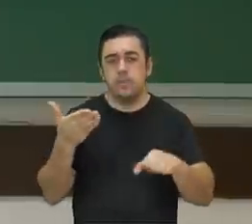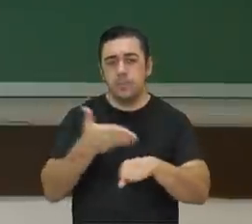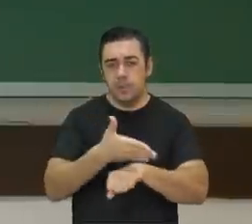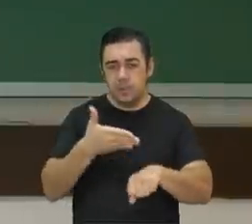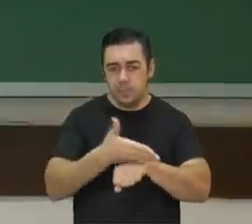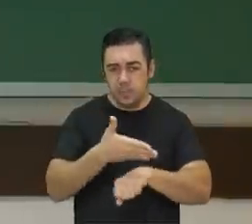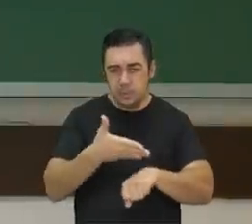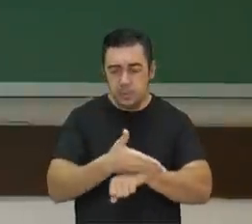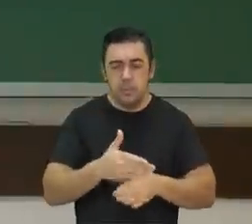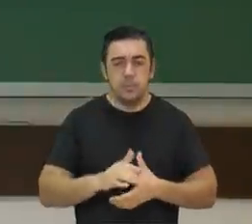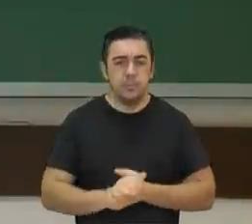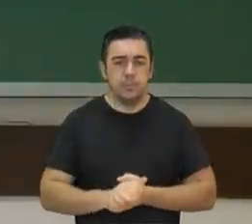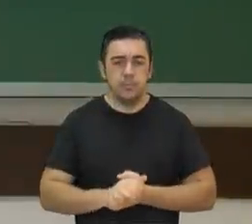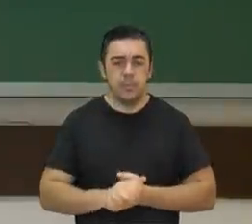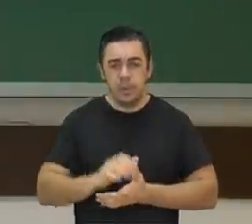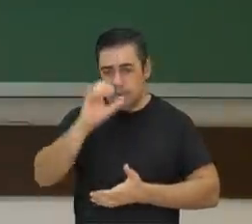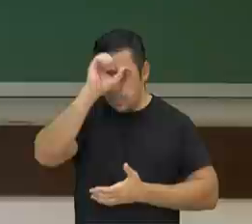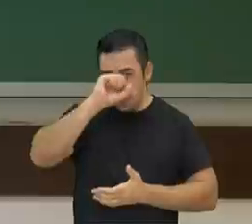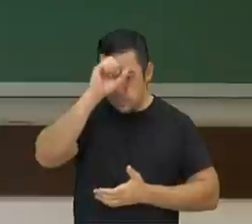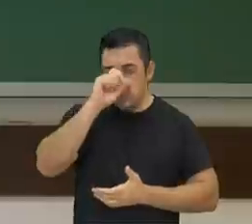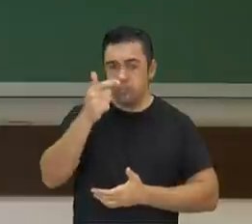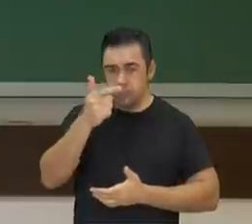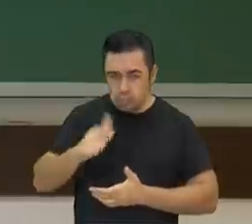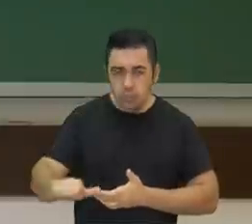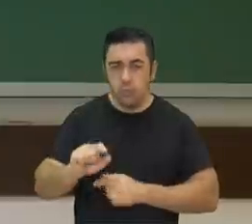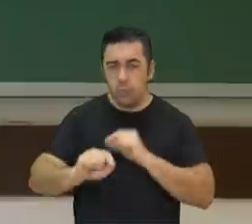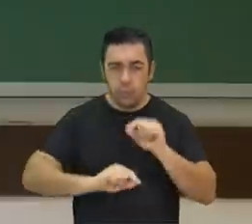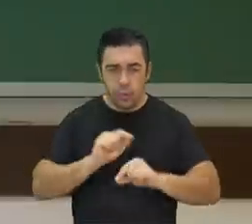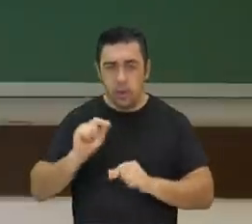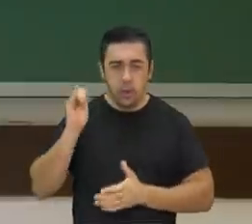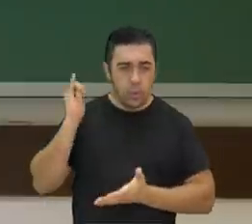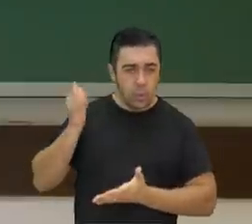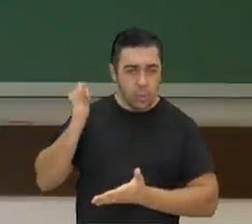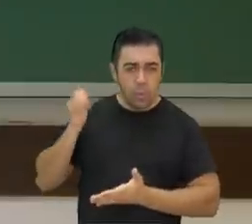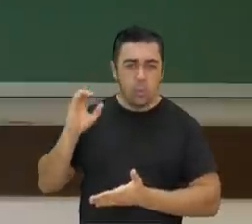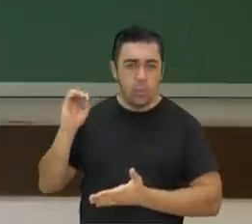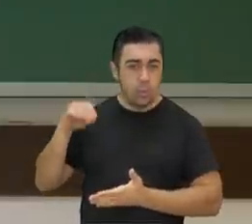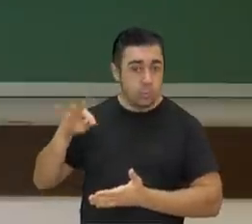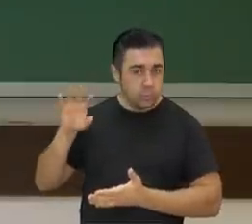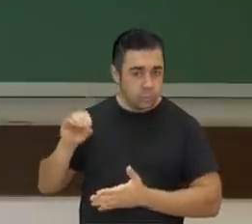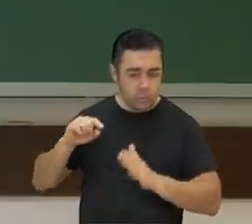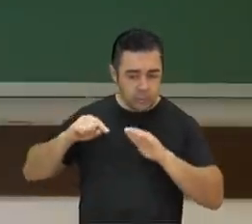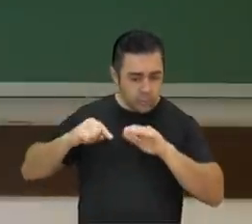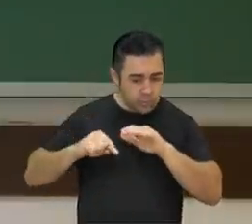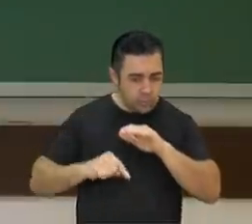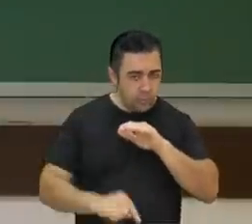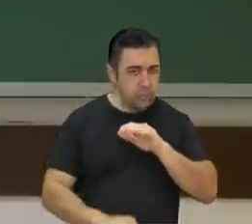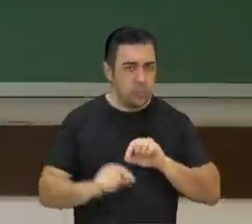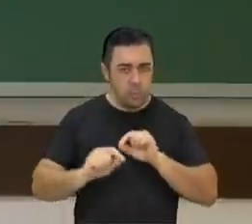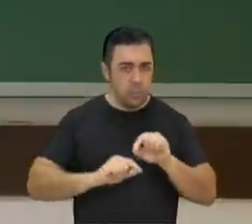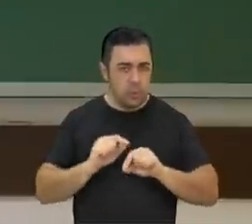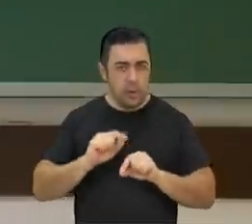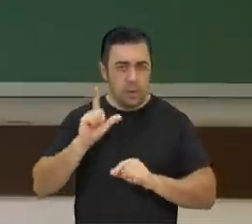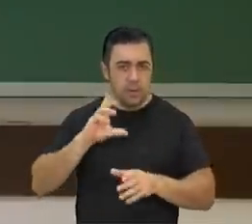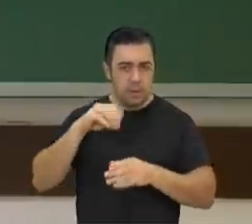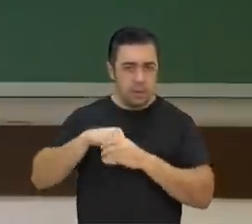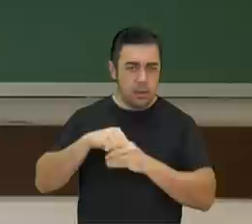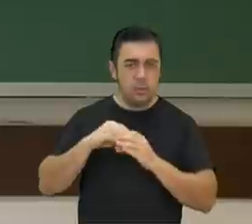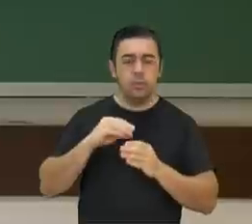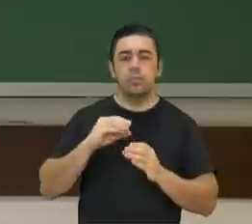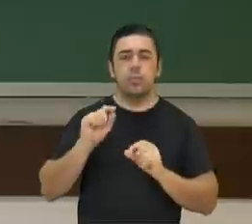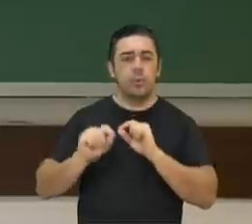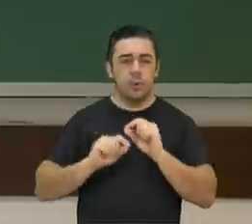né? É, a gente aprendeu de novo, né, sobre contos, a gente está se aprofundando, né, na questão dos elementos composicionais